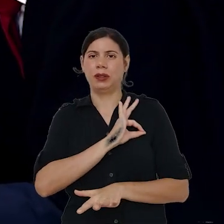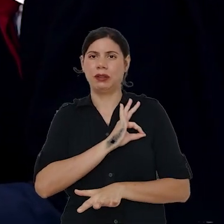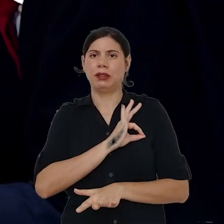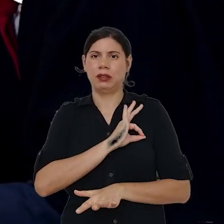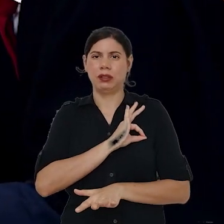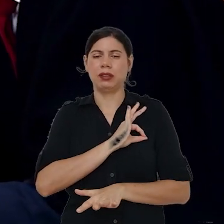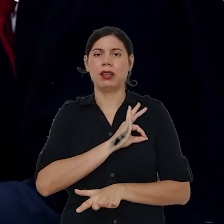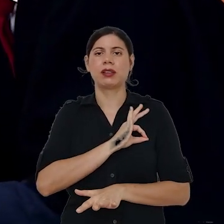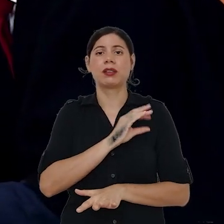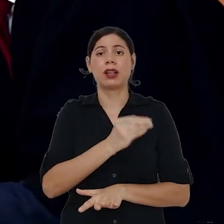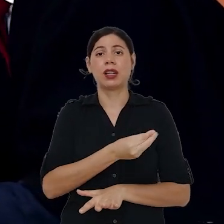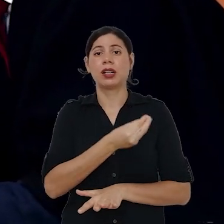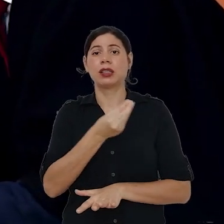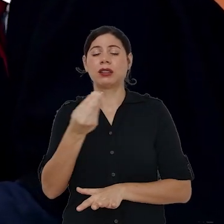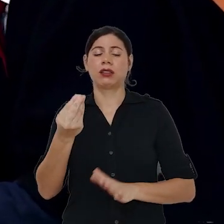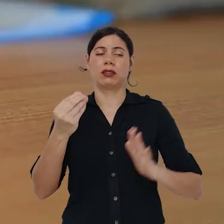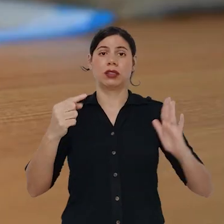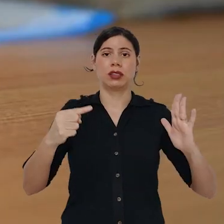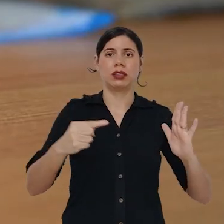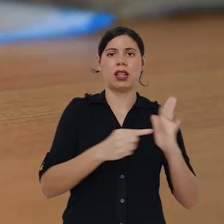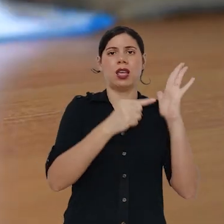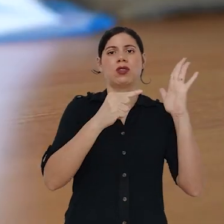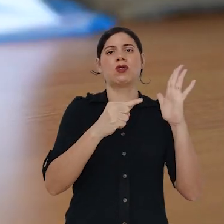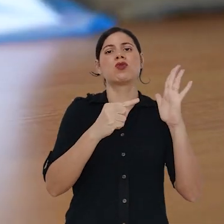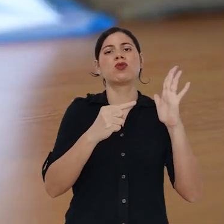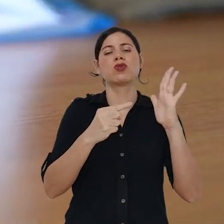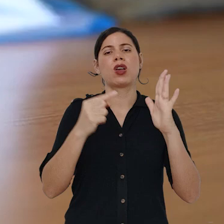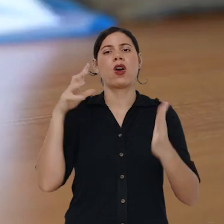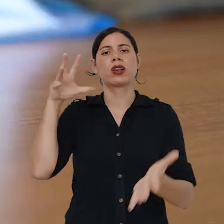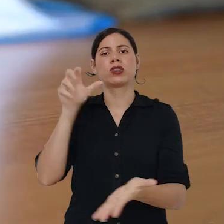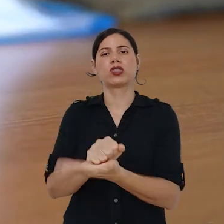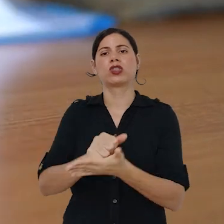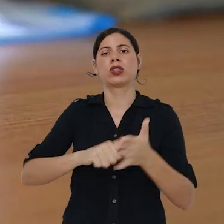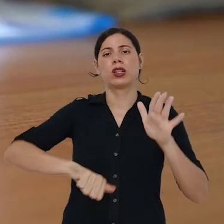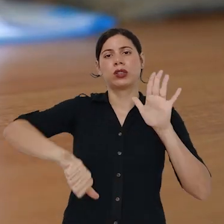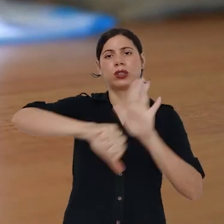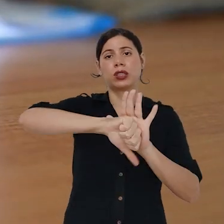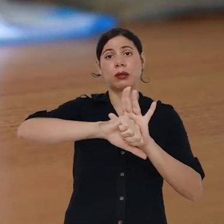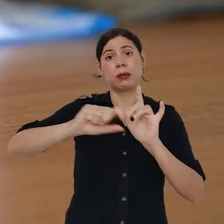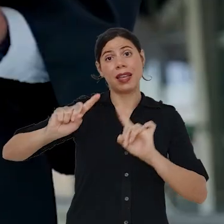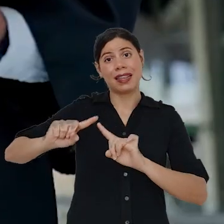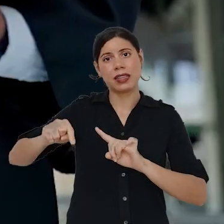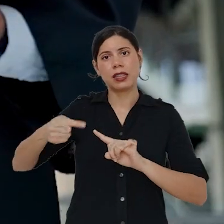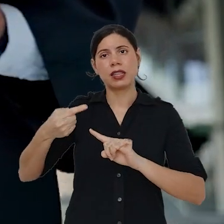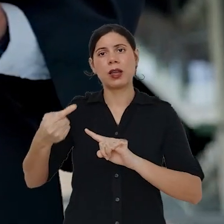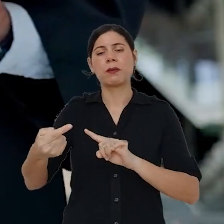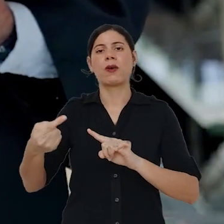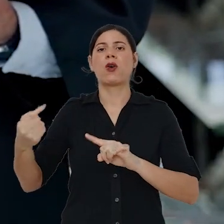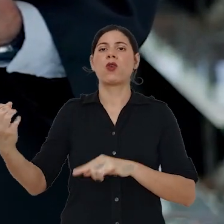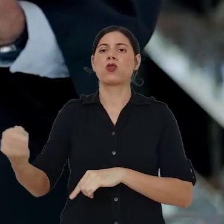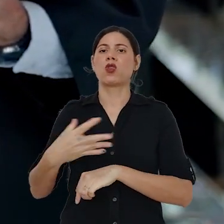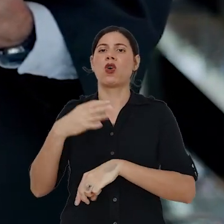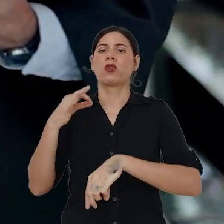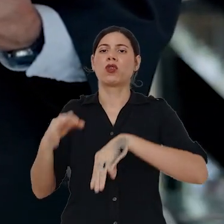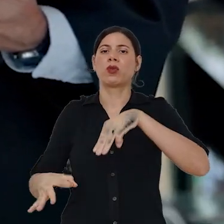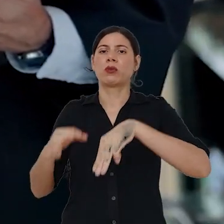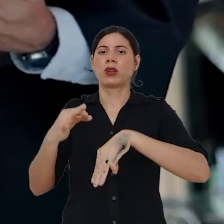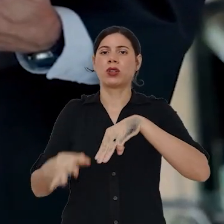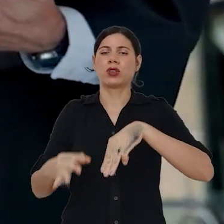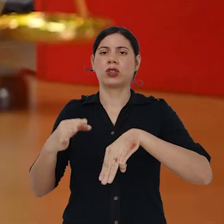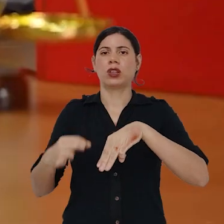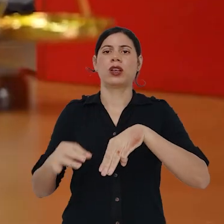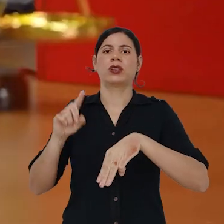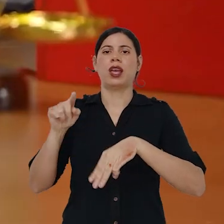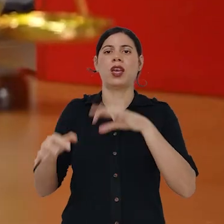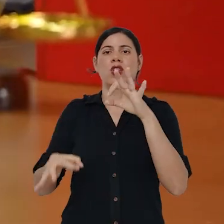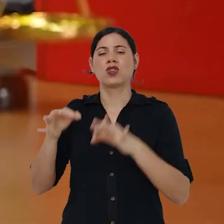oferecimento da denúncia ou da queixa-crime. A partir disso, caberá a um novo magistrado, o chamado juiz da instrução e do